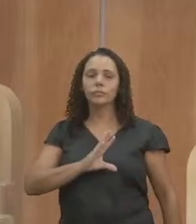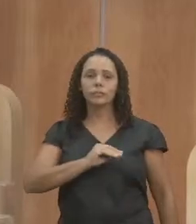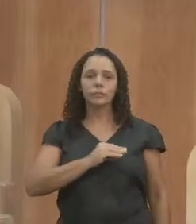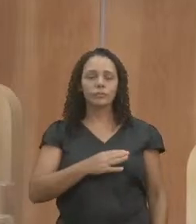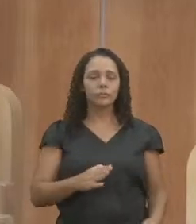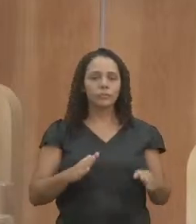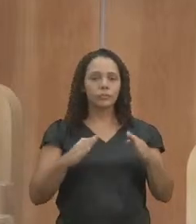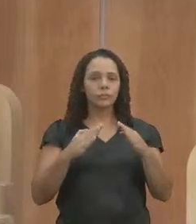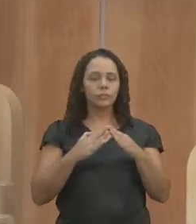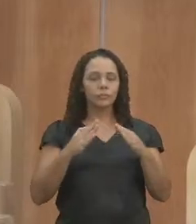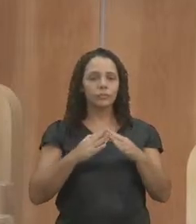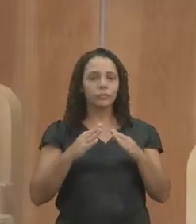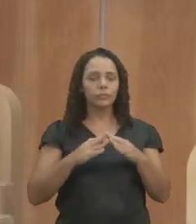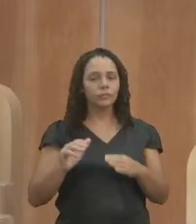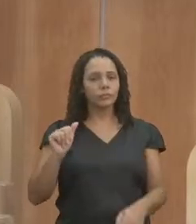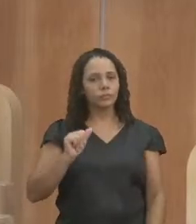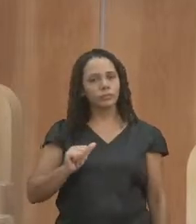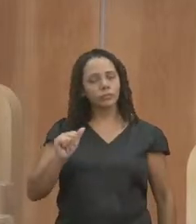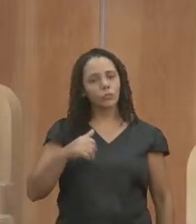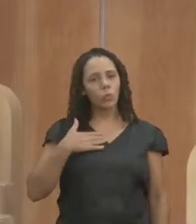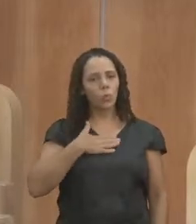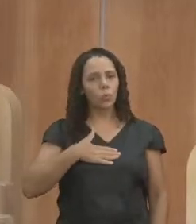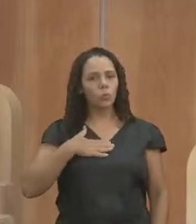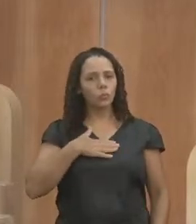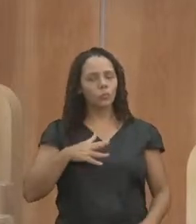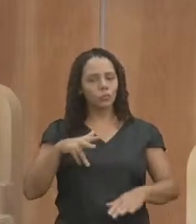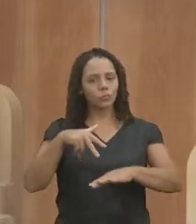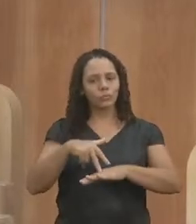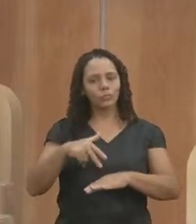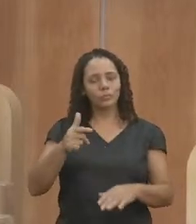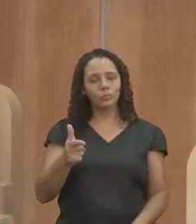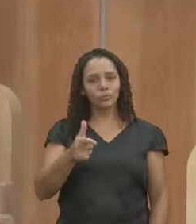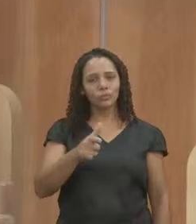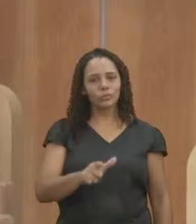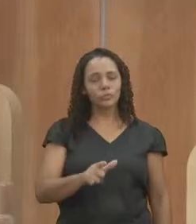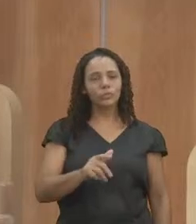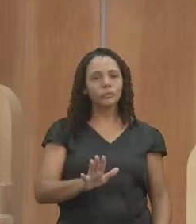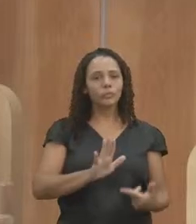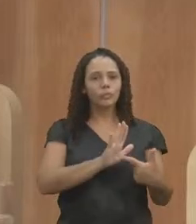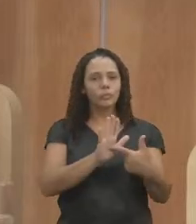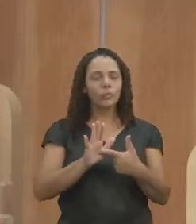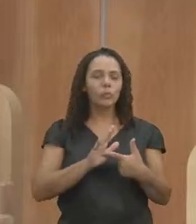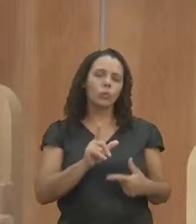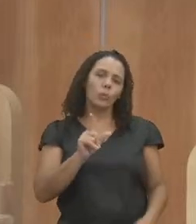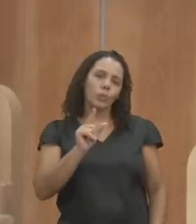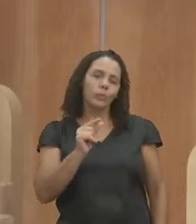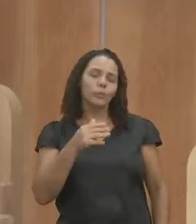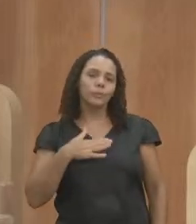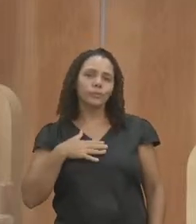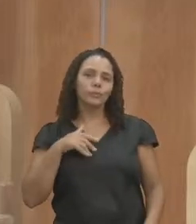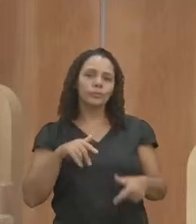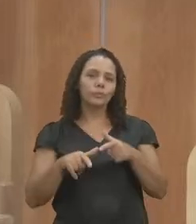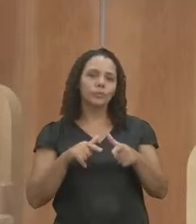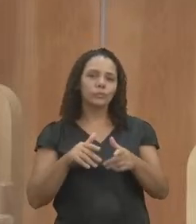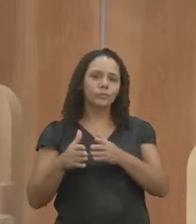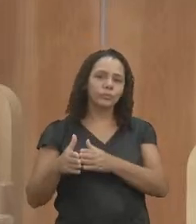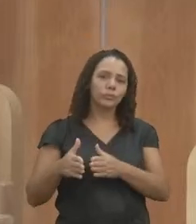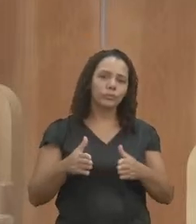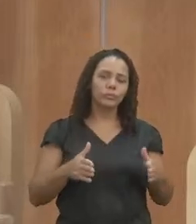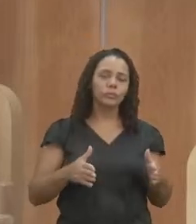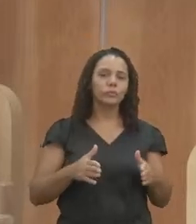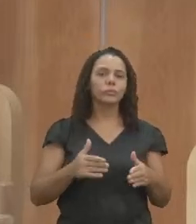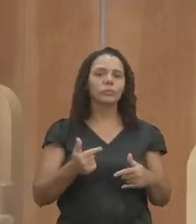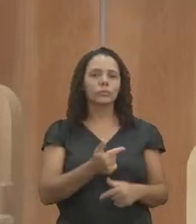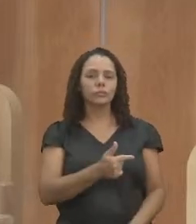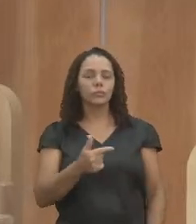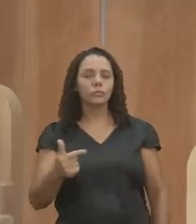toda a assessoria. É um prazer subir nessa tribuna mais uma vez para poder apresentar um pouquinho do meu trabalho durante esta